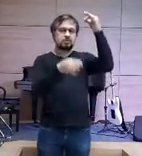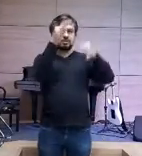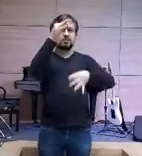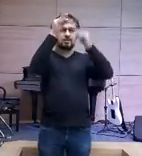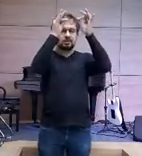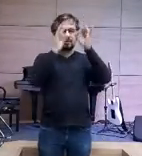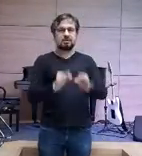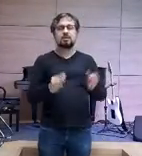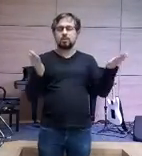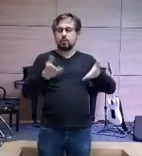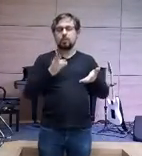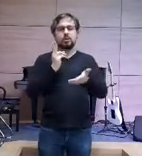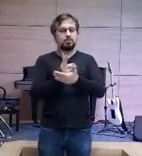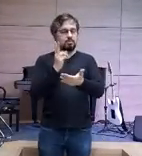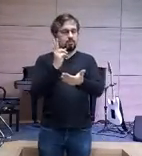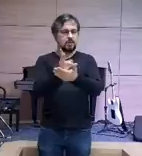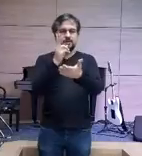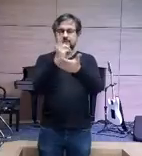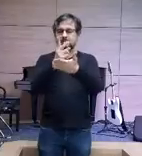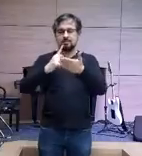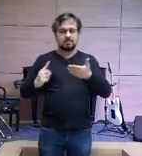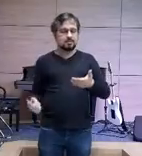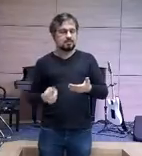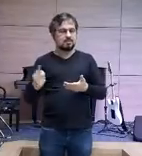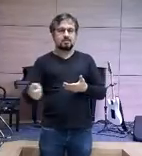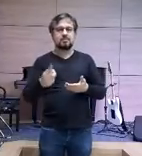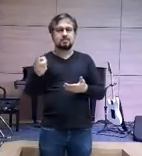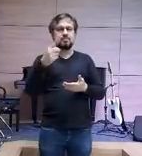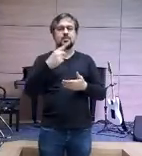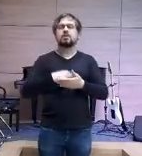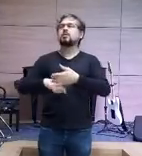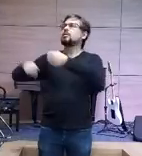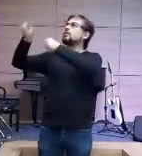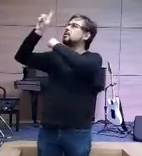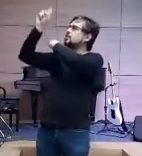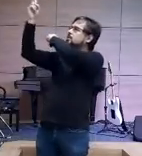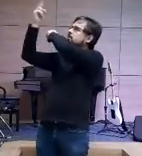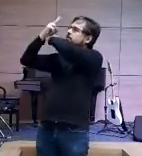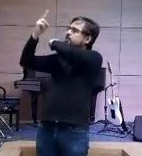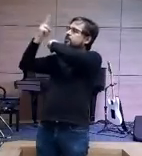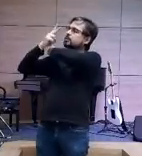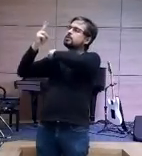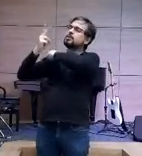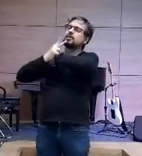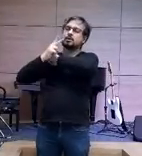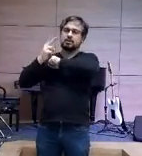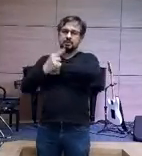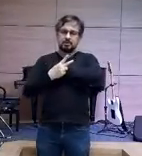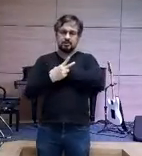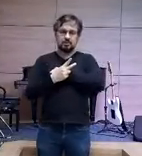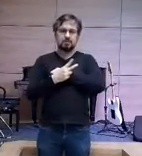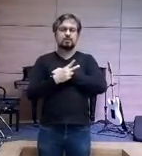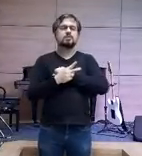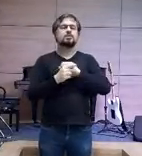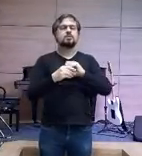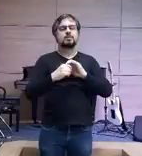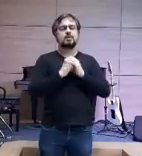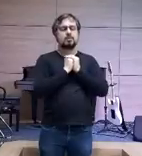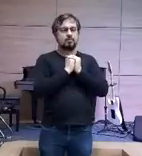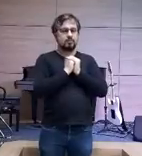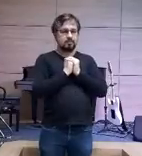desde agora e para sempre o zelo do senhor dos exércitos fará